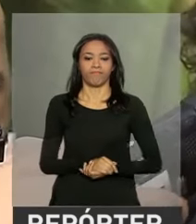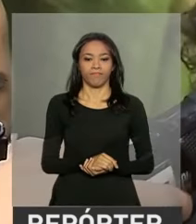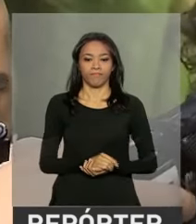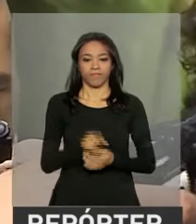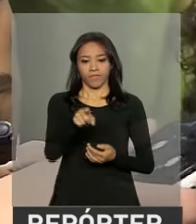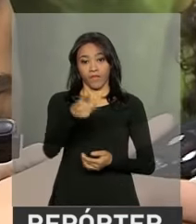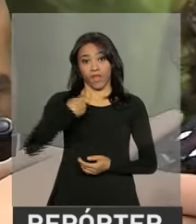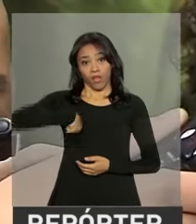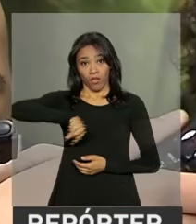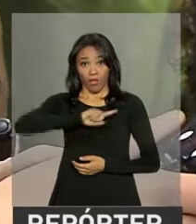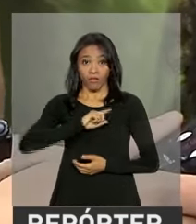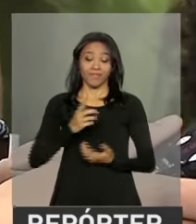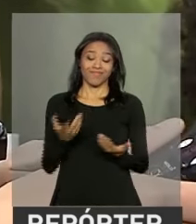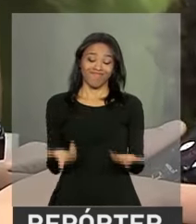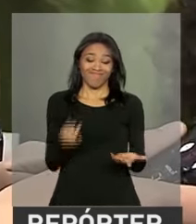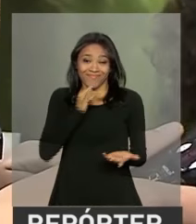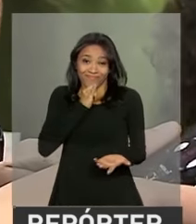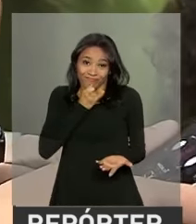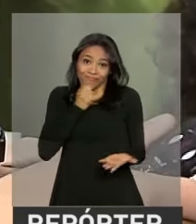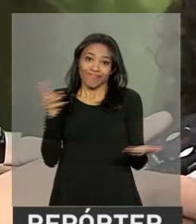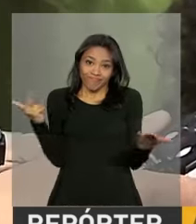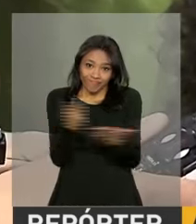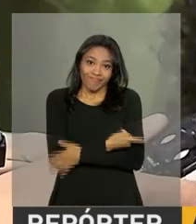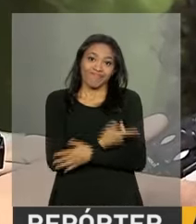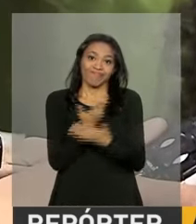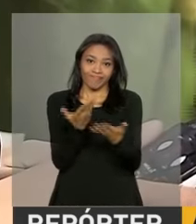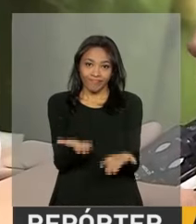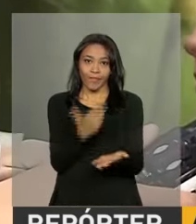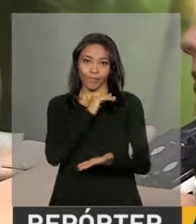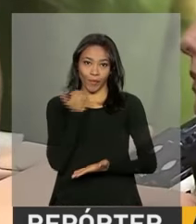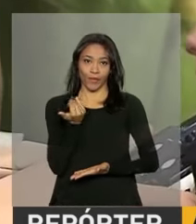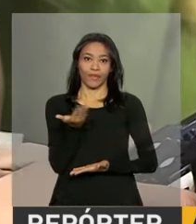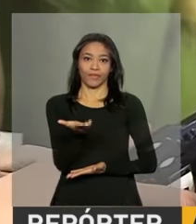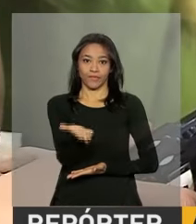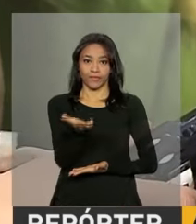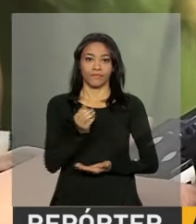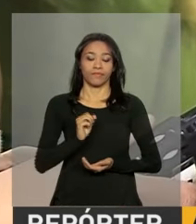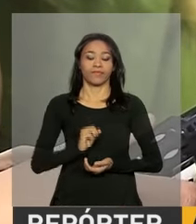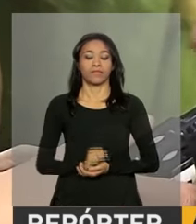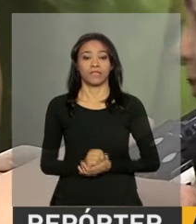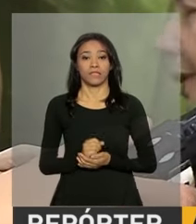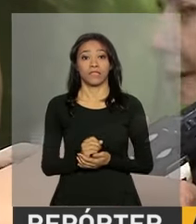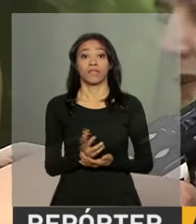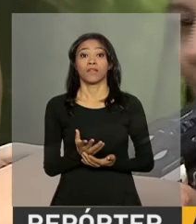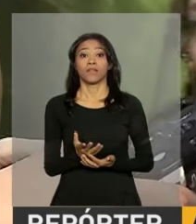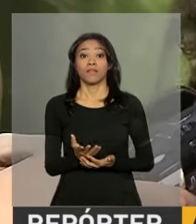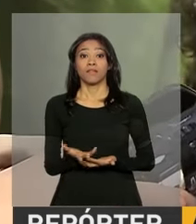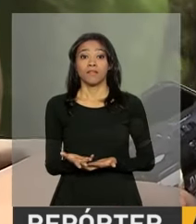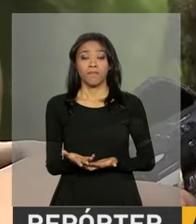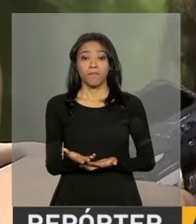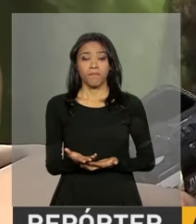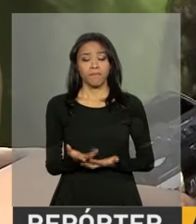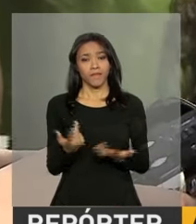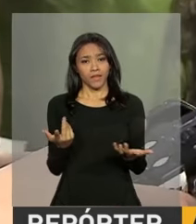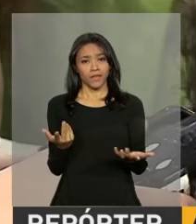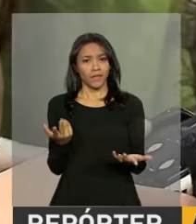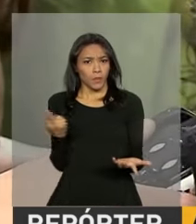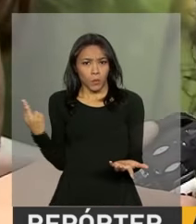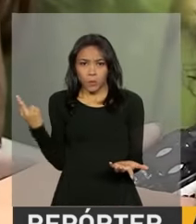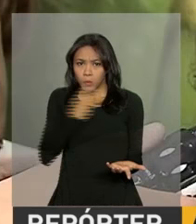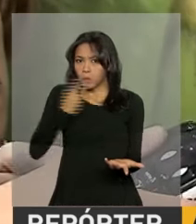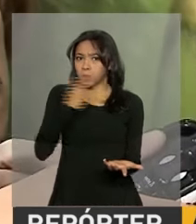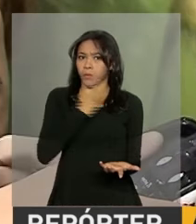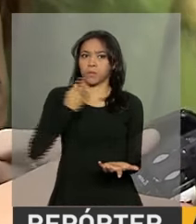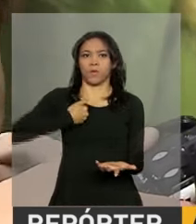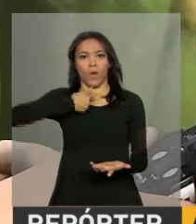Nós tivemos esse lamentável incidente, esse covarde incidente. Imediatamente,